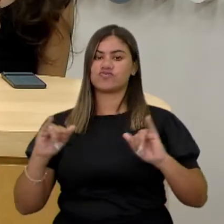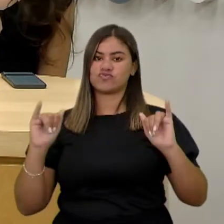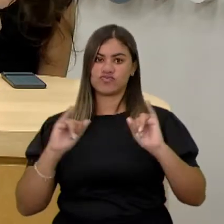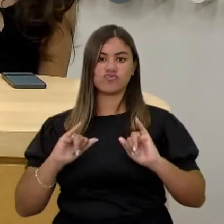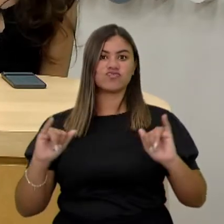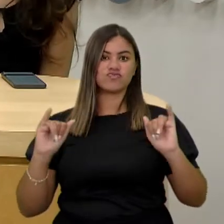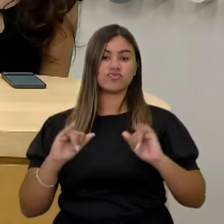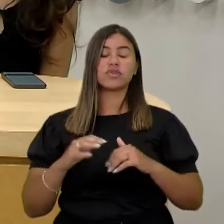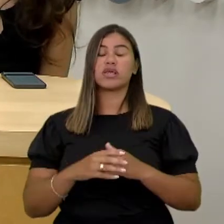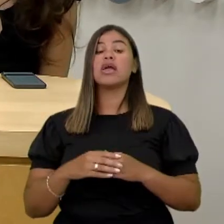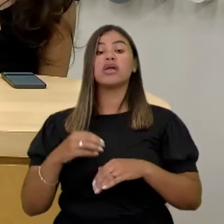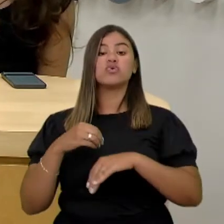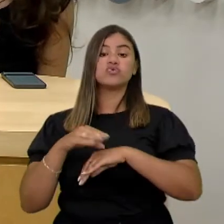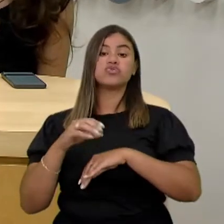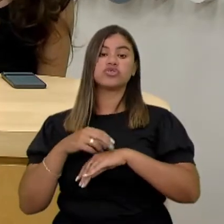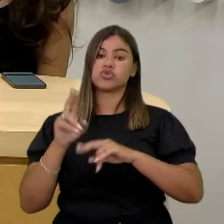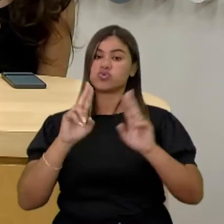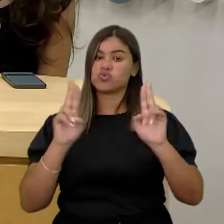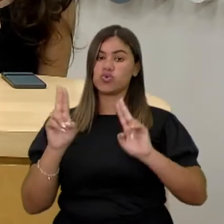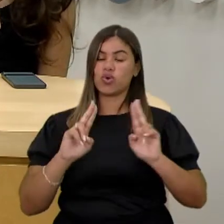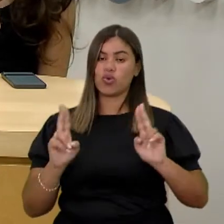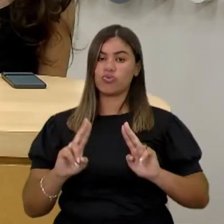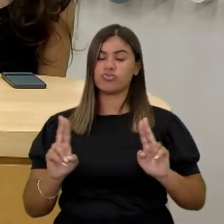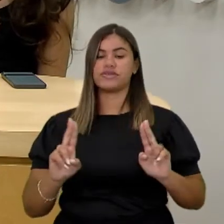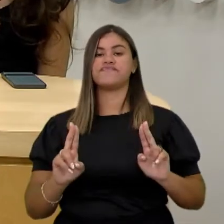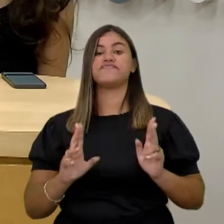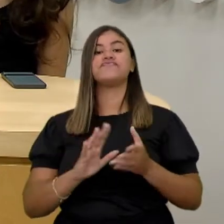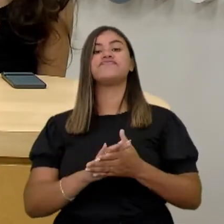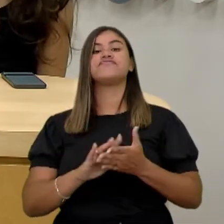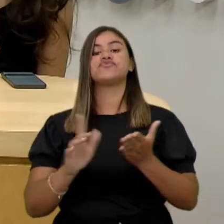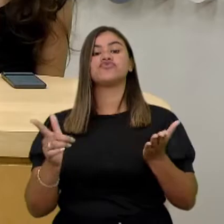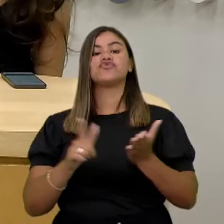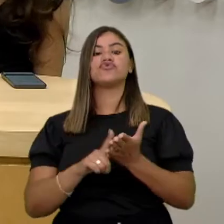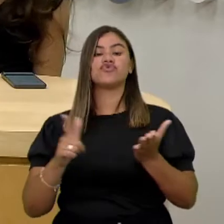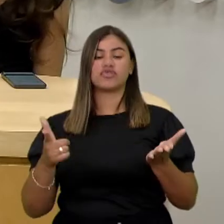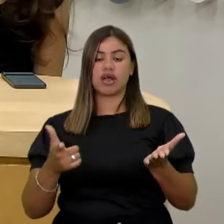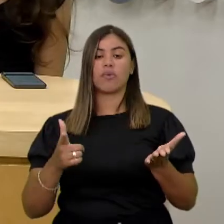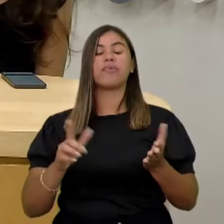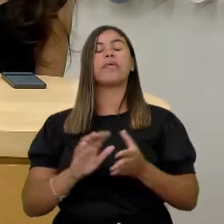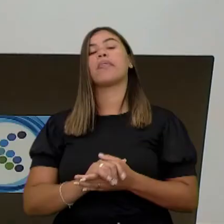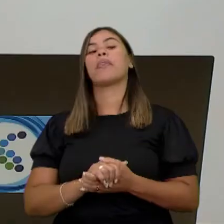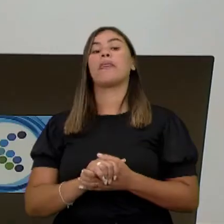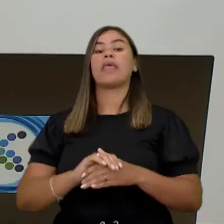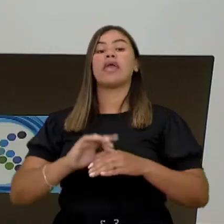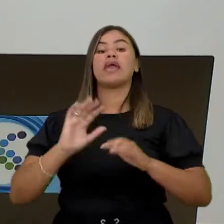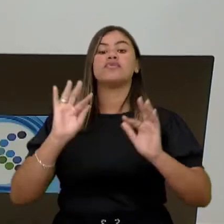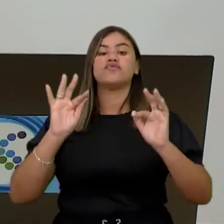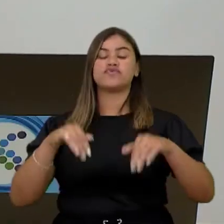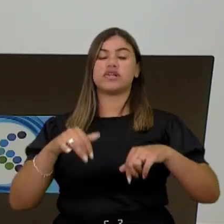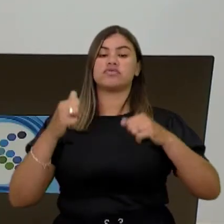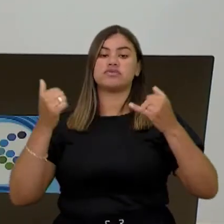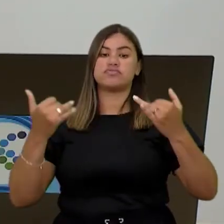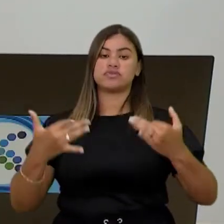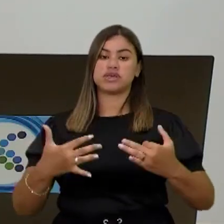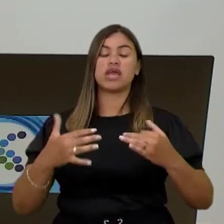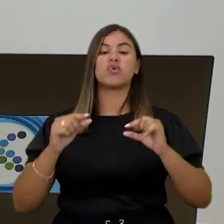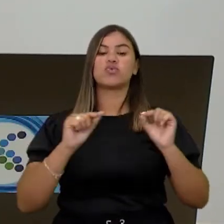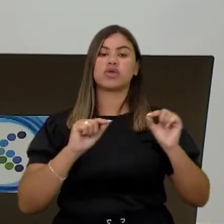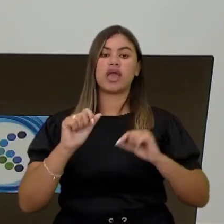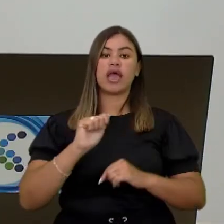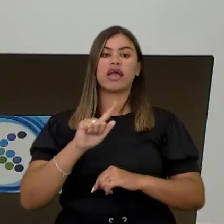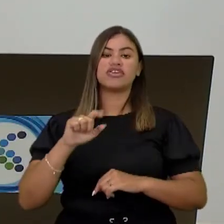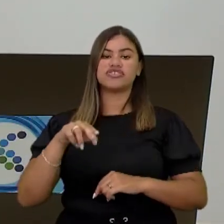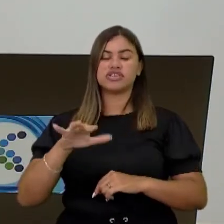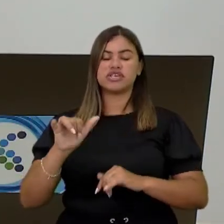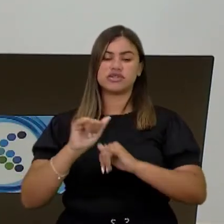Exatamente. E eles iam pesquisar. Isso, e ao final da aula eu expliquei o que era uma agência de notícia, uma